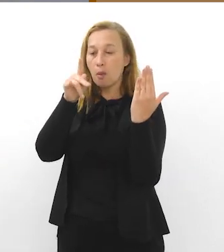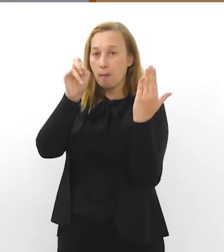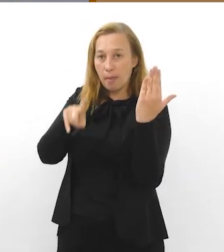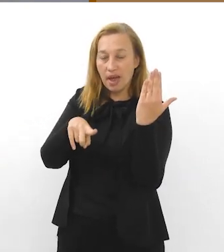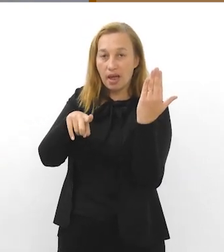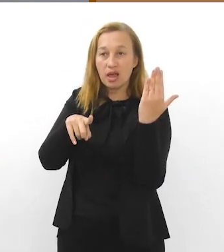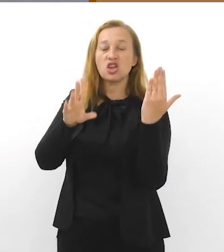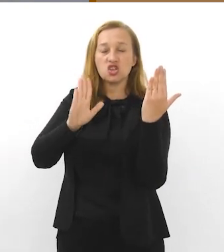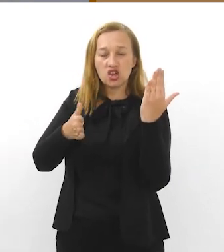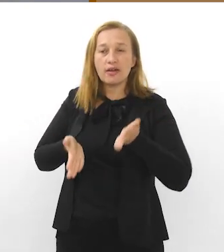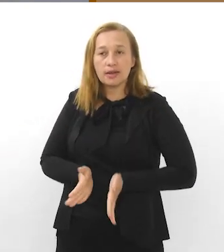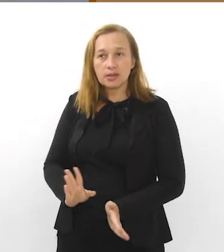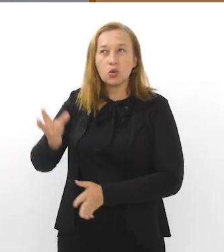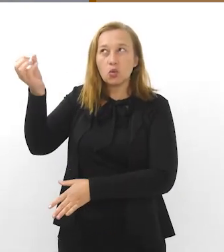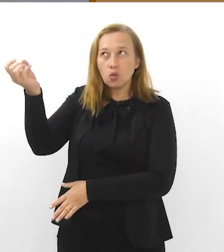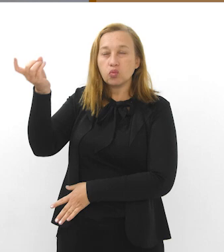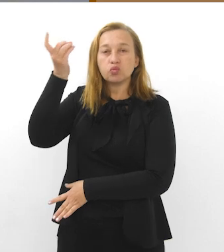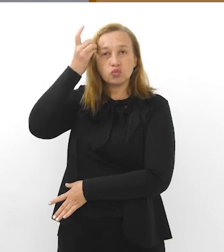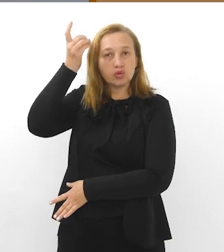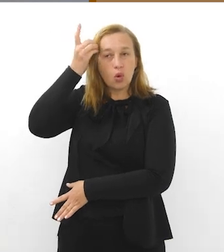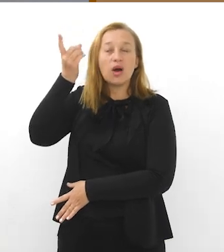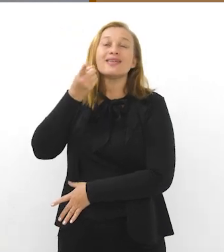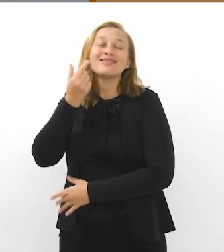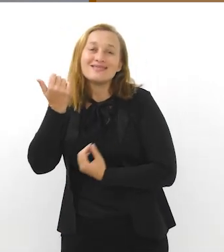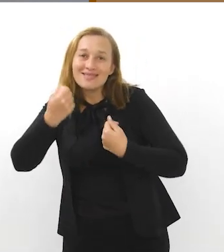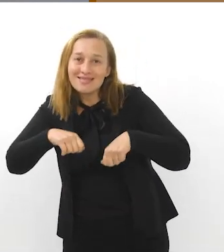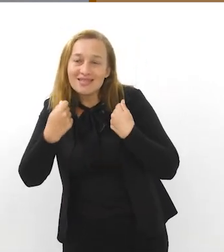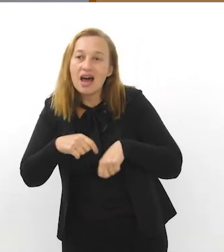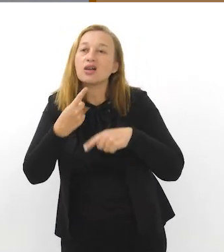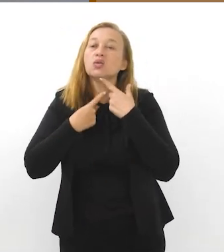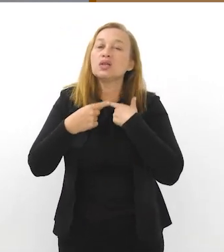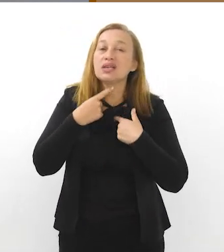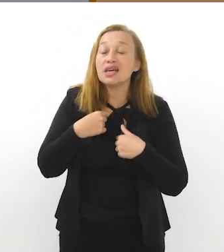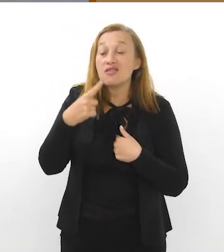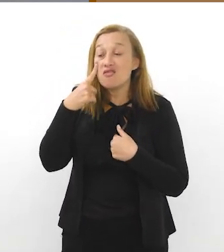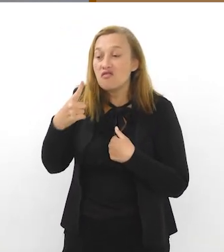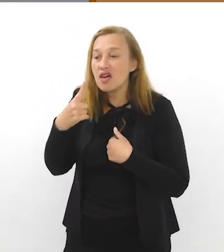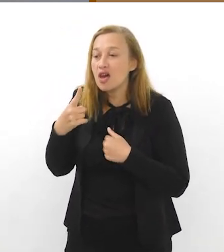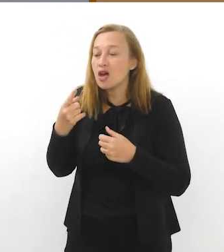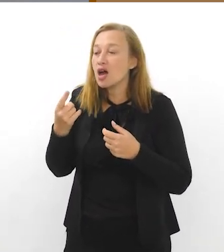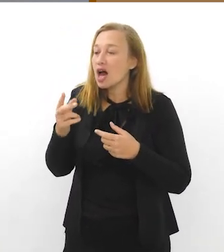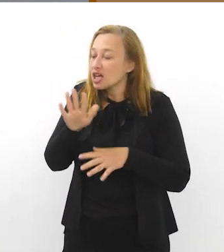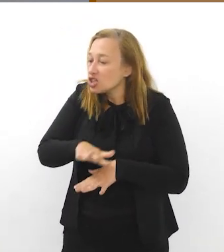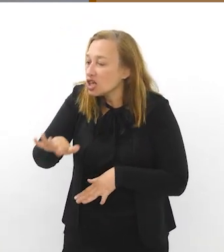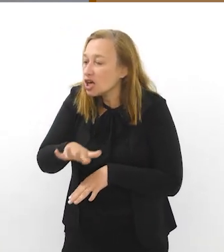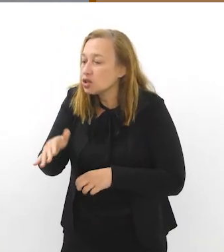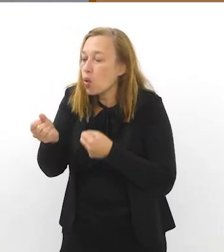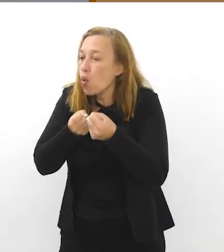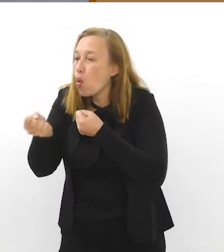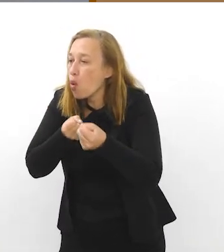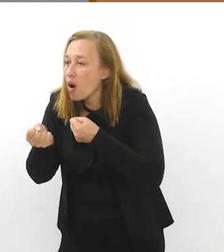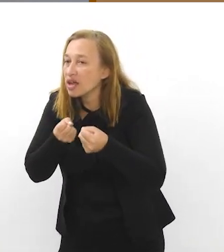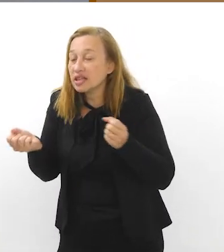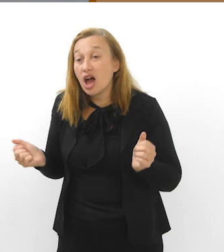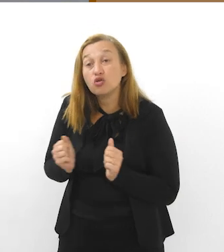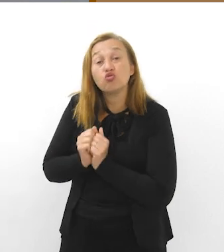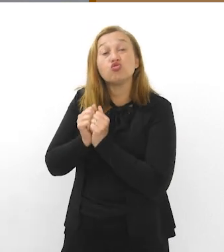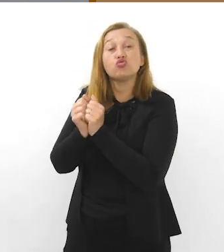partir daí, a necessidade, a vontade, quando via as crianças correrem, né? Me dava vontade de